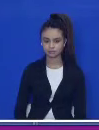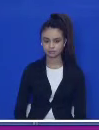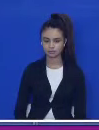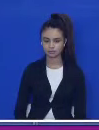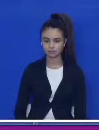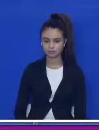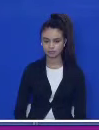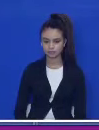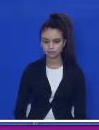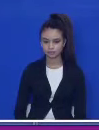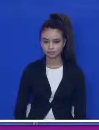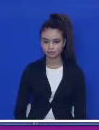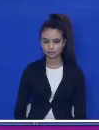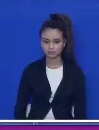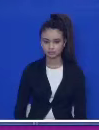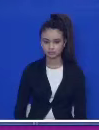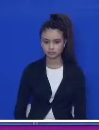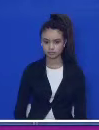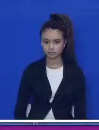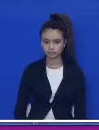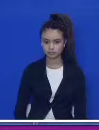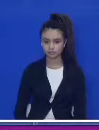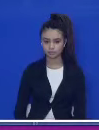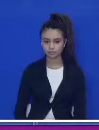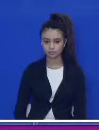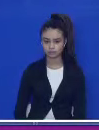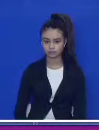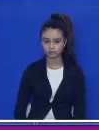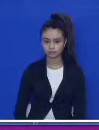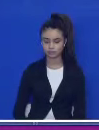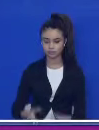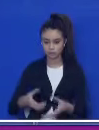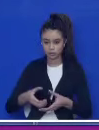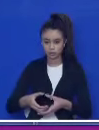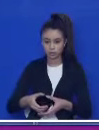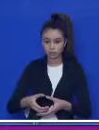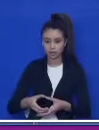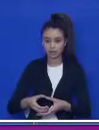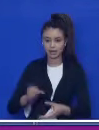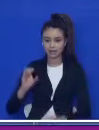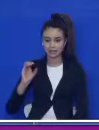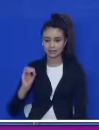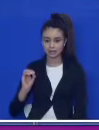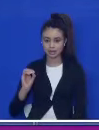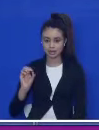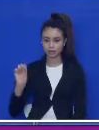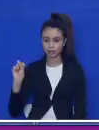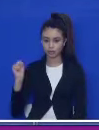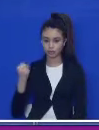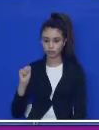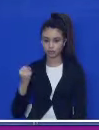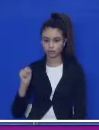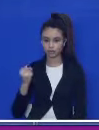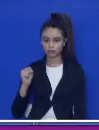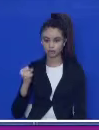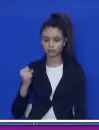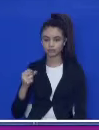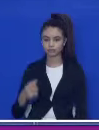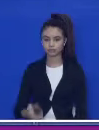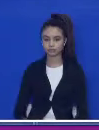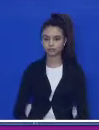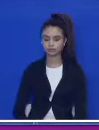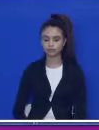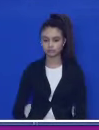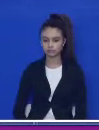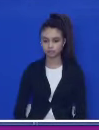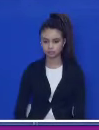sua aposta. Vem chegando mais uma bola sorteada, é 08. Na Loto Fácil você pode levar